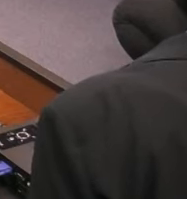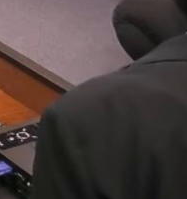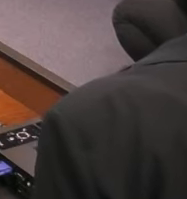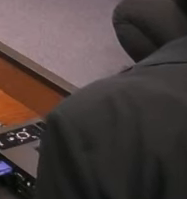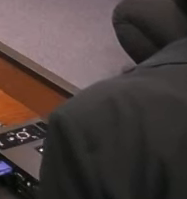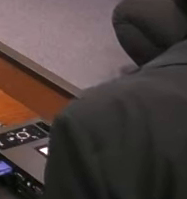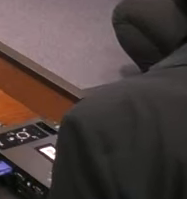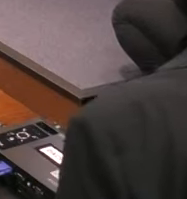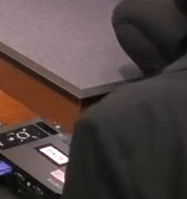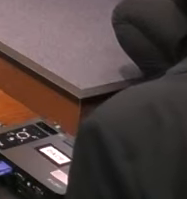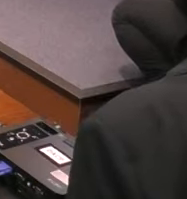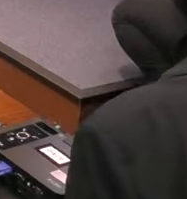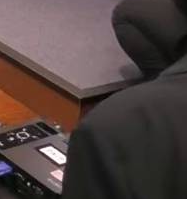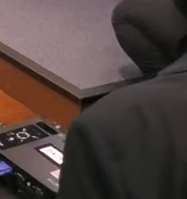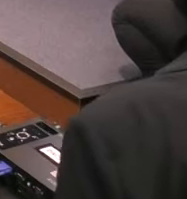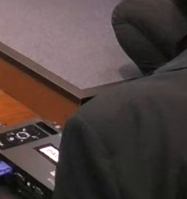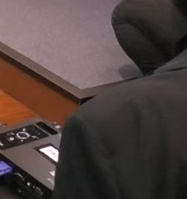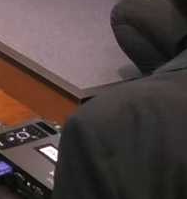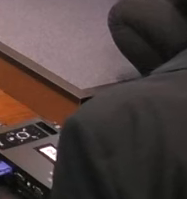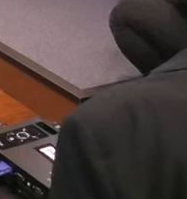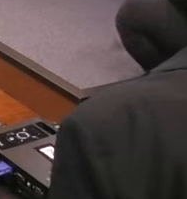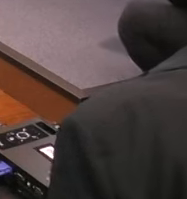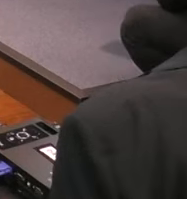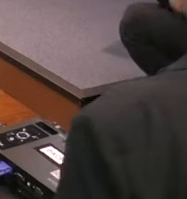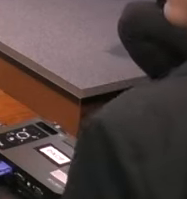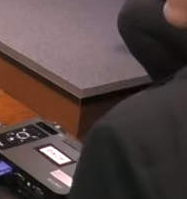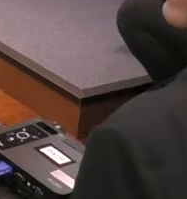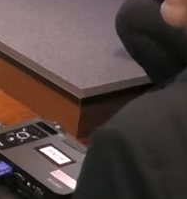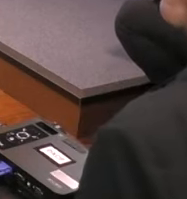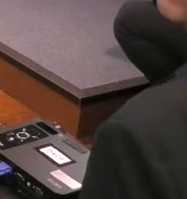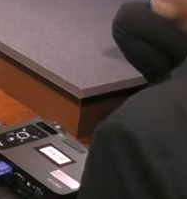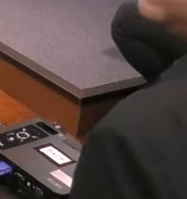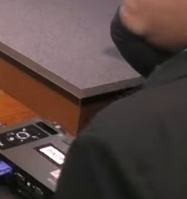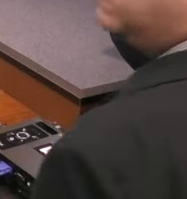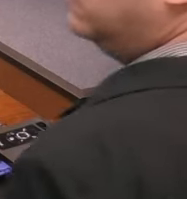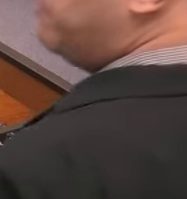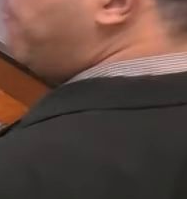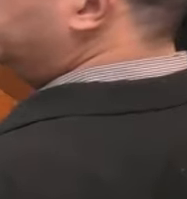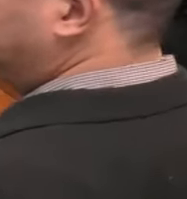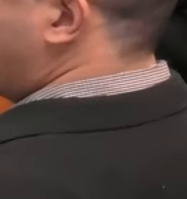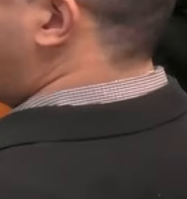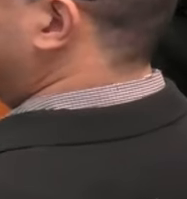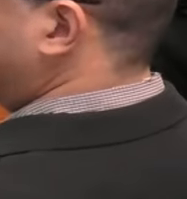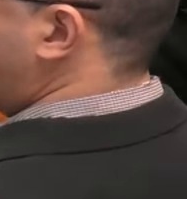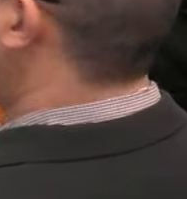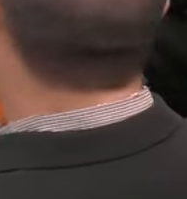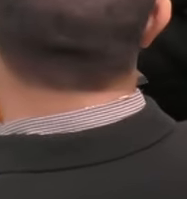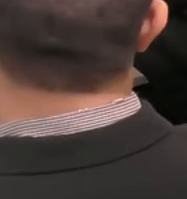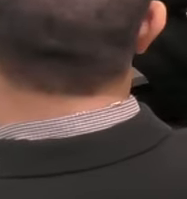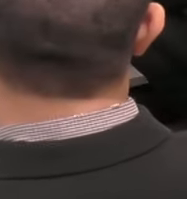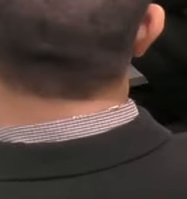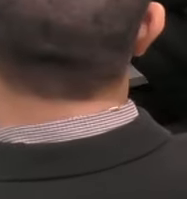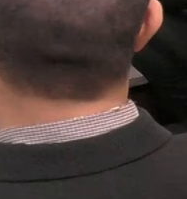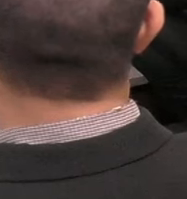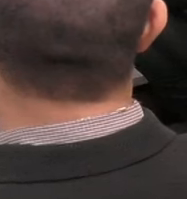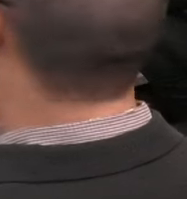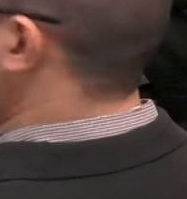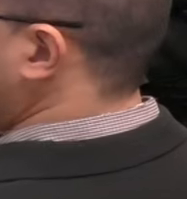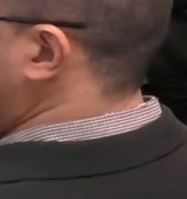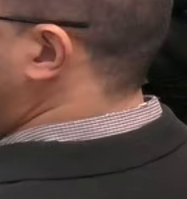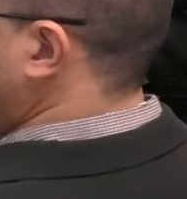uma onda de calor muito intensa que assolou aqui o Estado do Rio e, obviamente, acabou